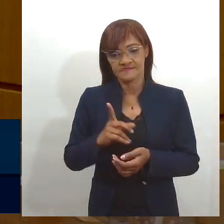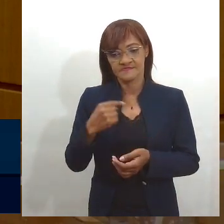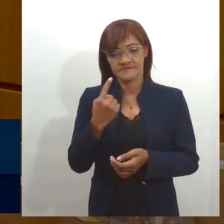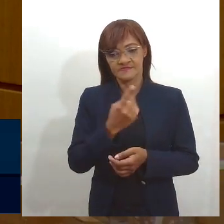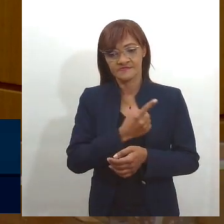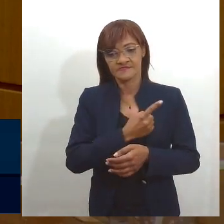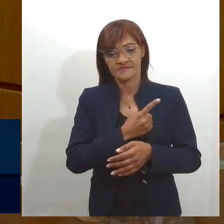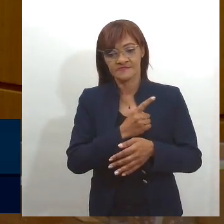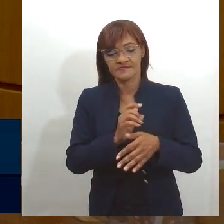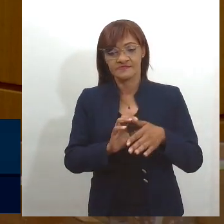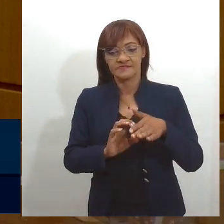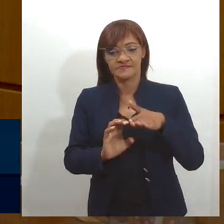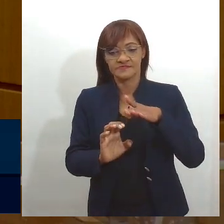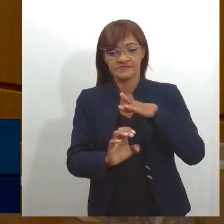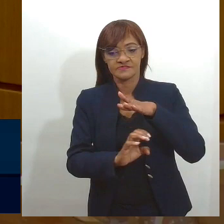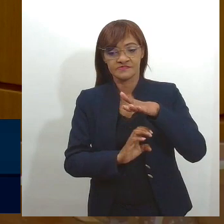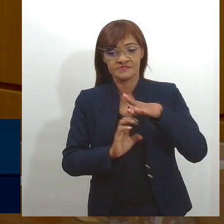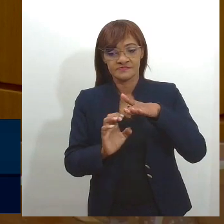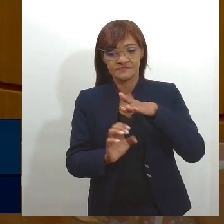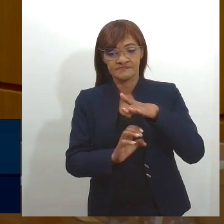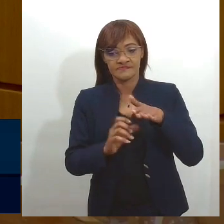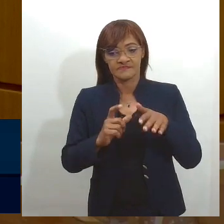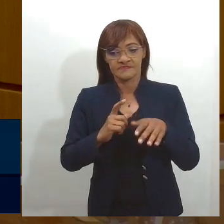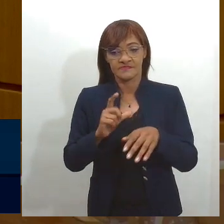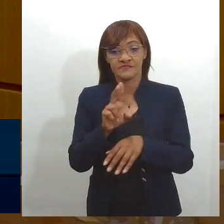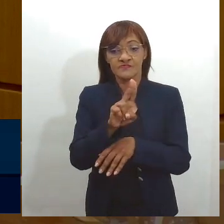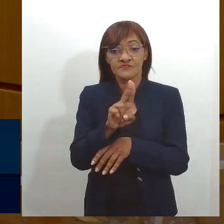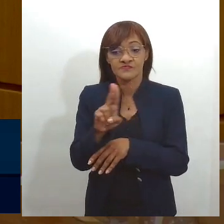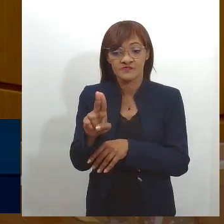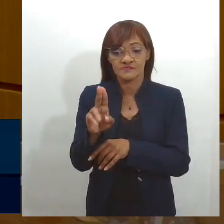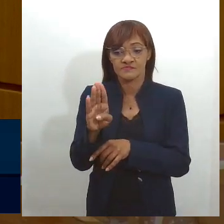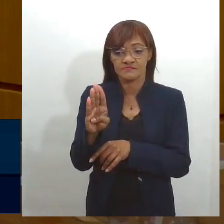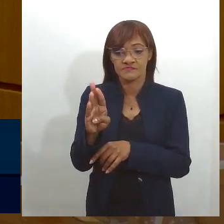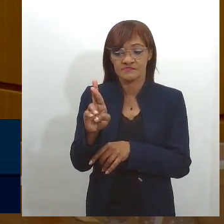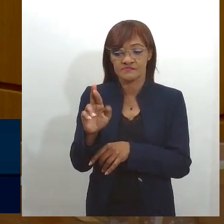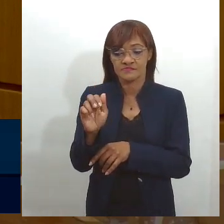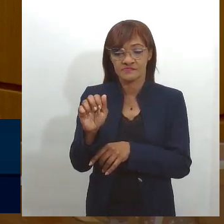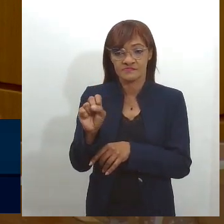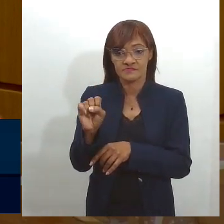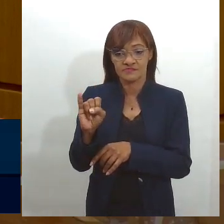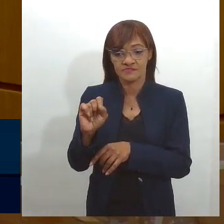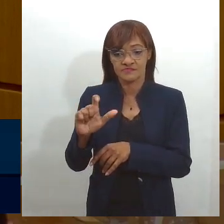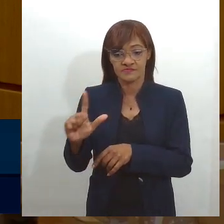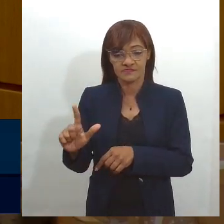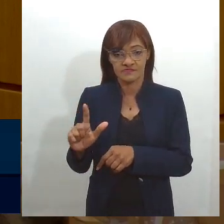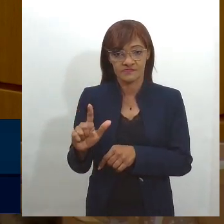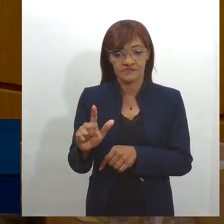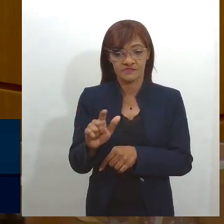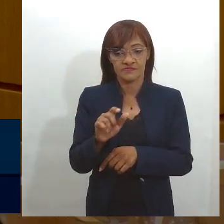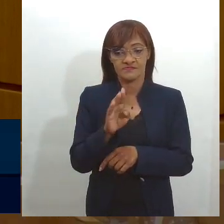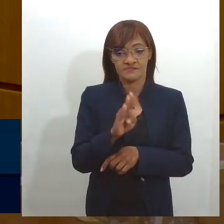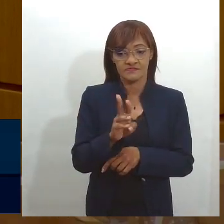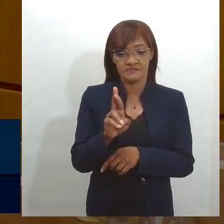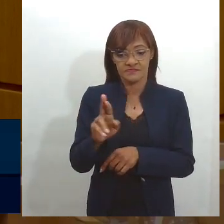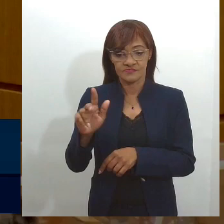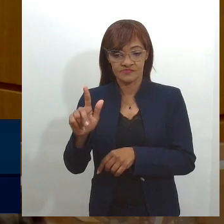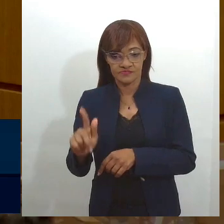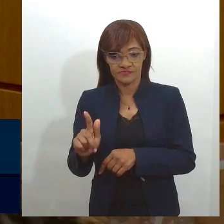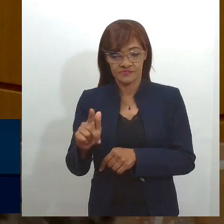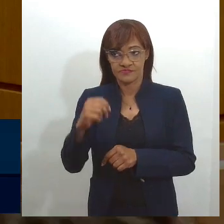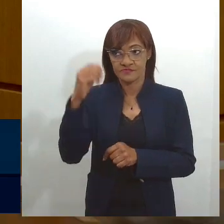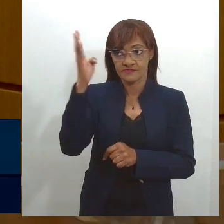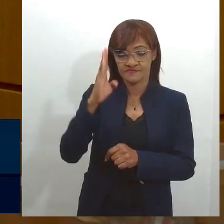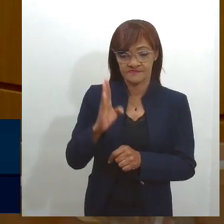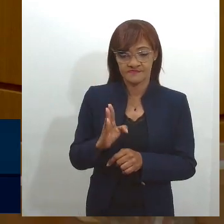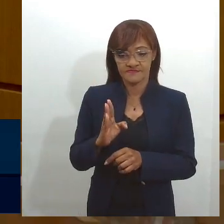de Brasil, que é a BRG, é Brasil Geradores. Exatamente porque a gente tem um